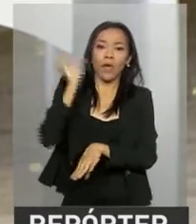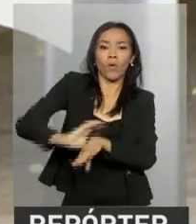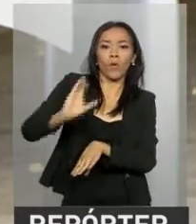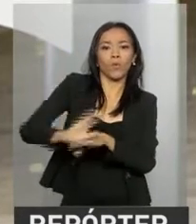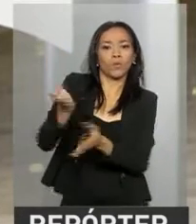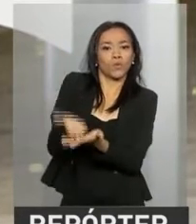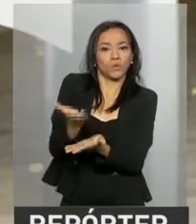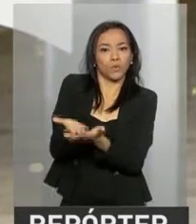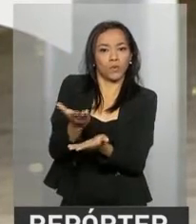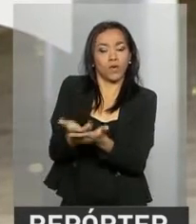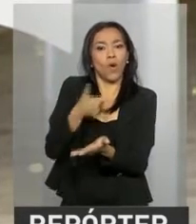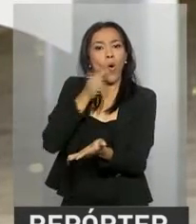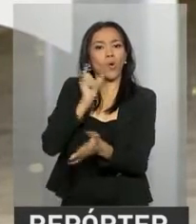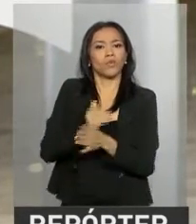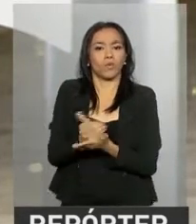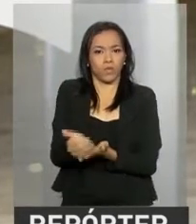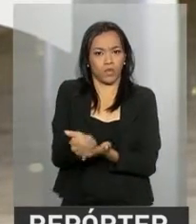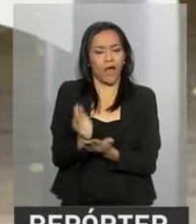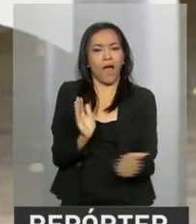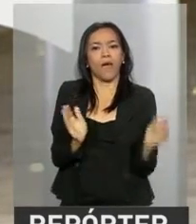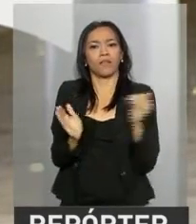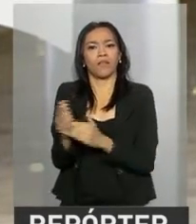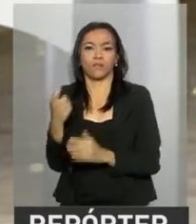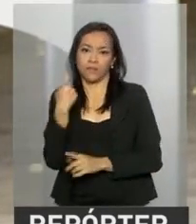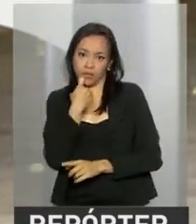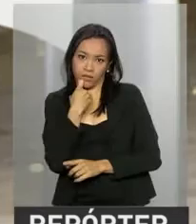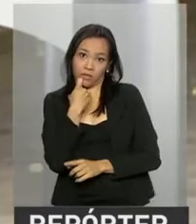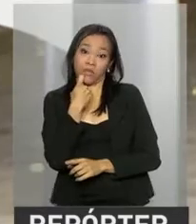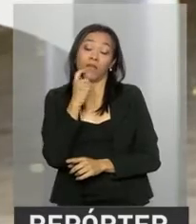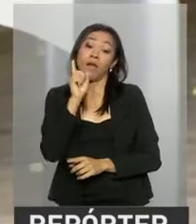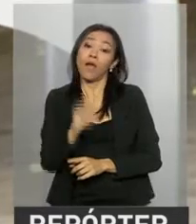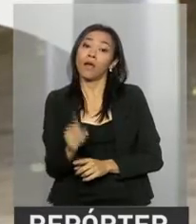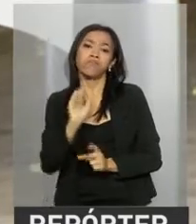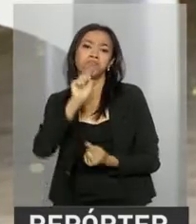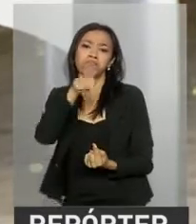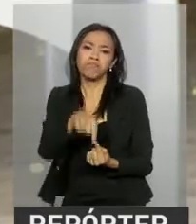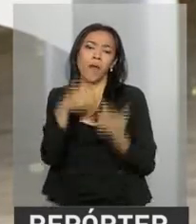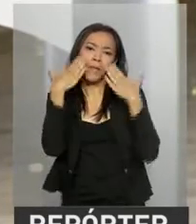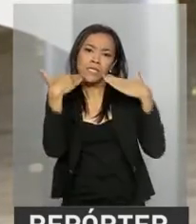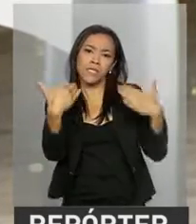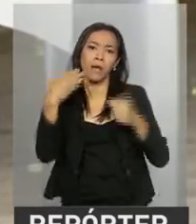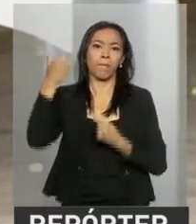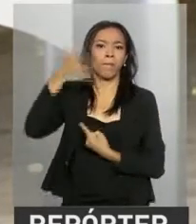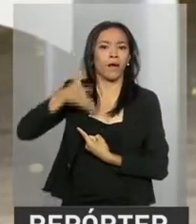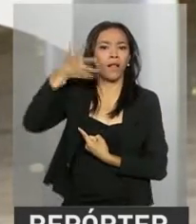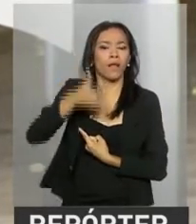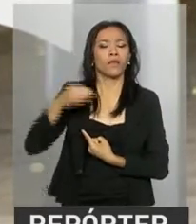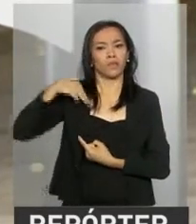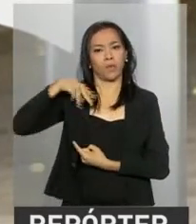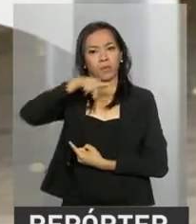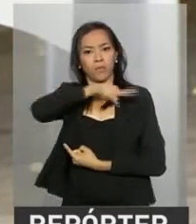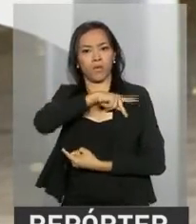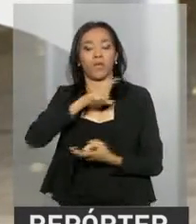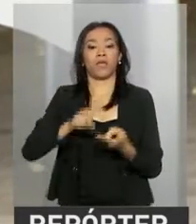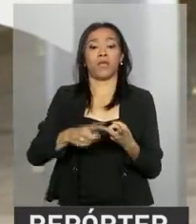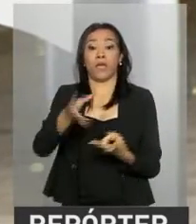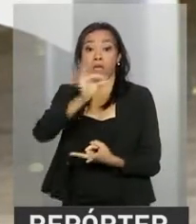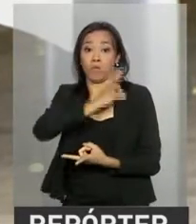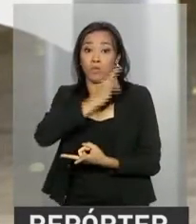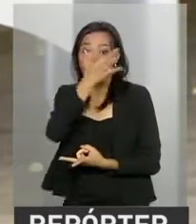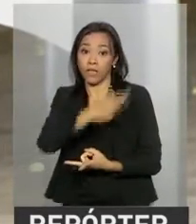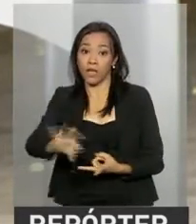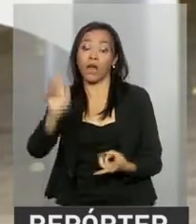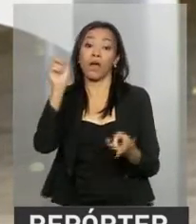acontece. Ele começou ontem e vai até sexta-feira. E ele serve para apresentar palestras do Ministério Público Federal, da Polícia Federal,